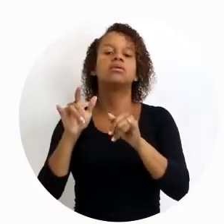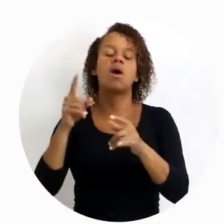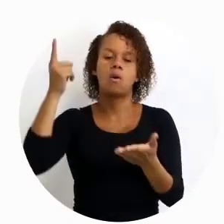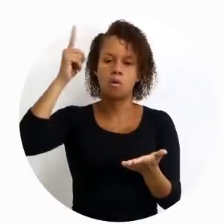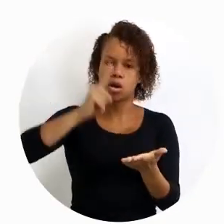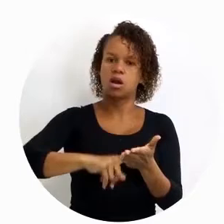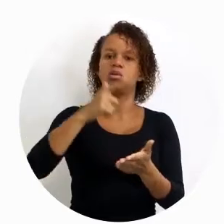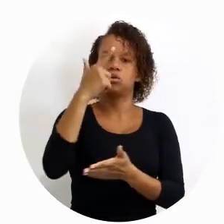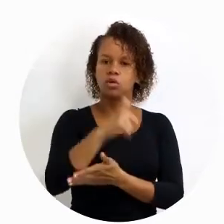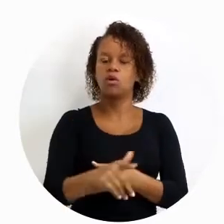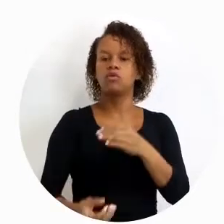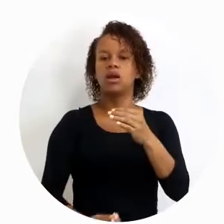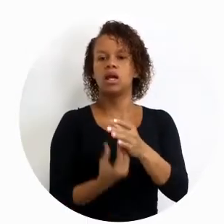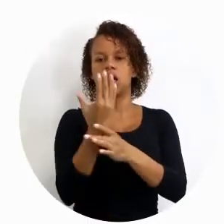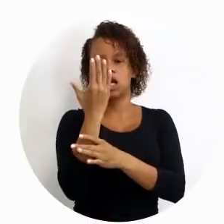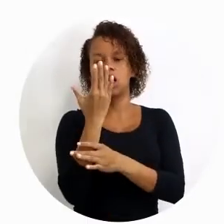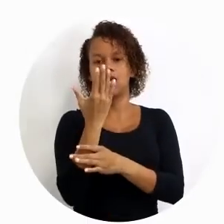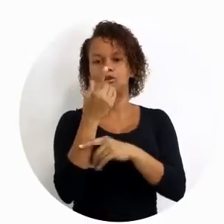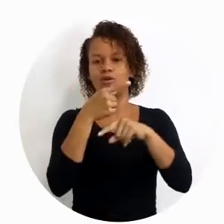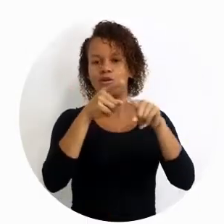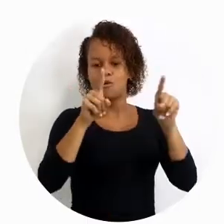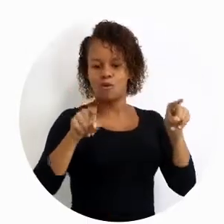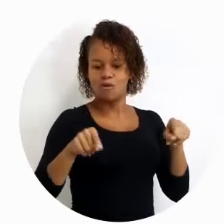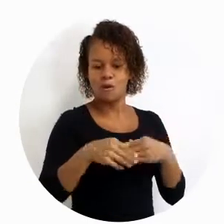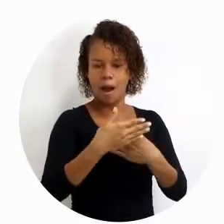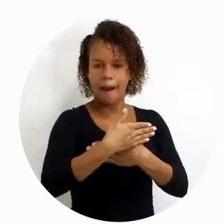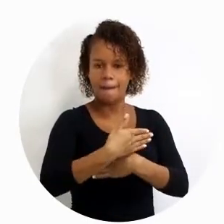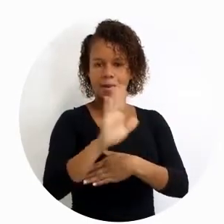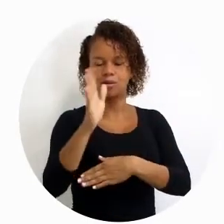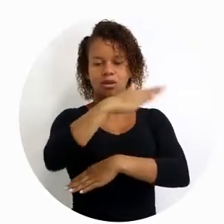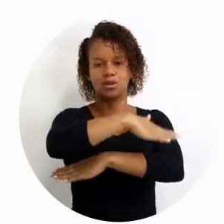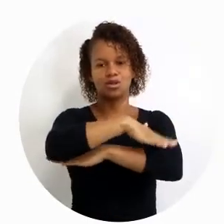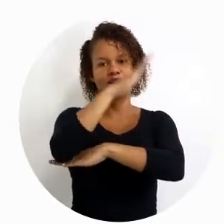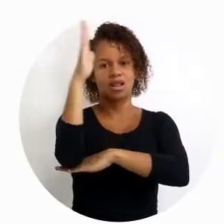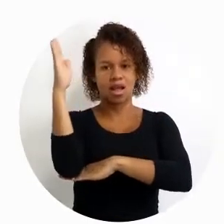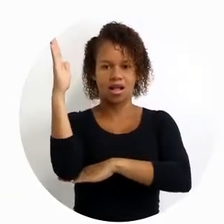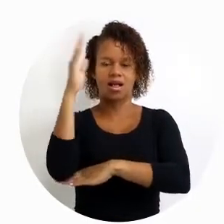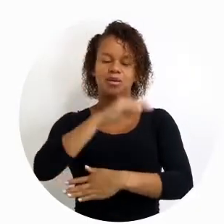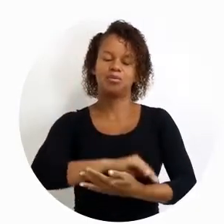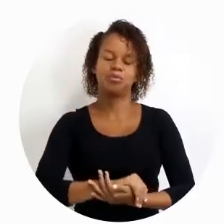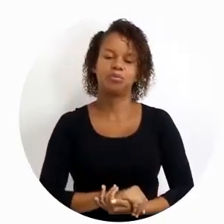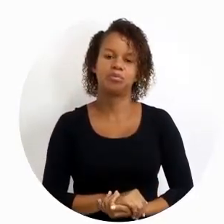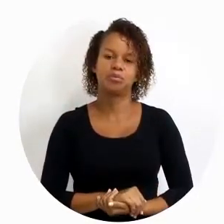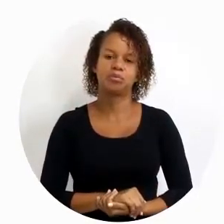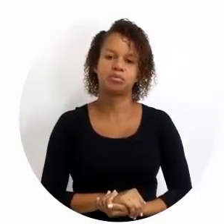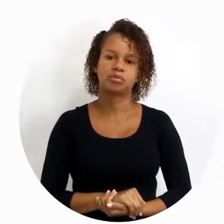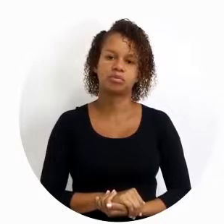clico novamente, criando o vão, a abertura dessa janela.